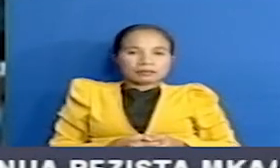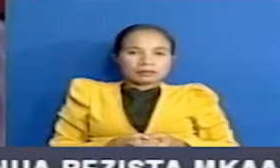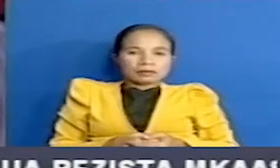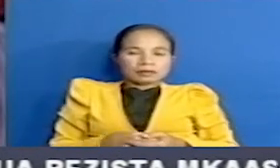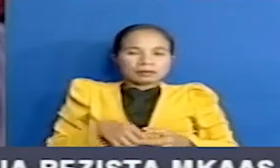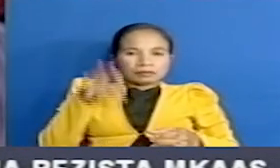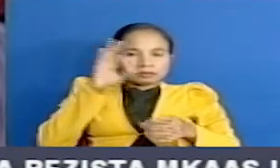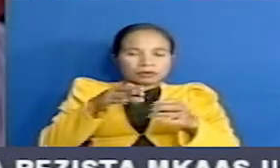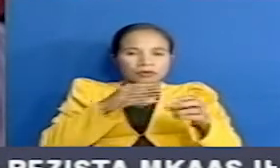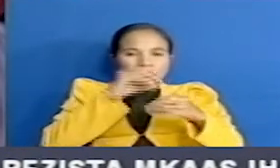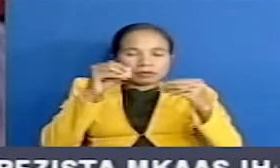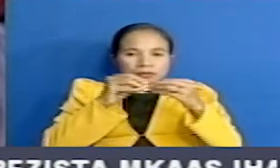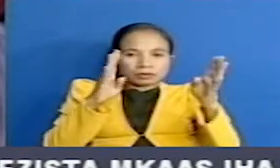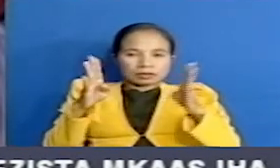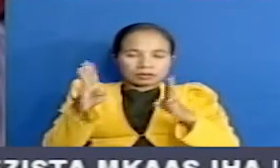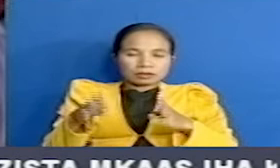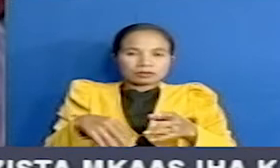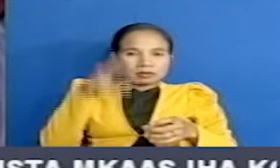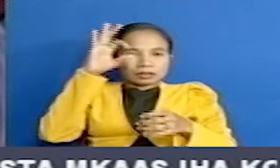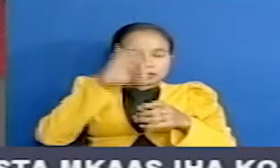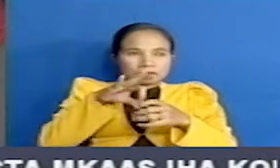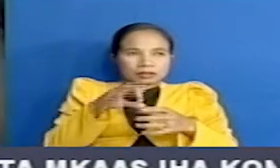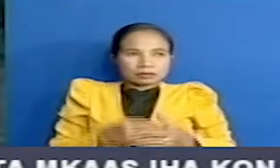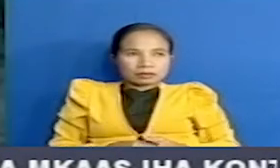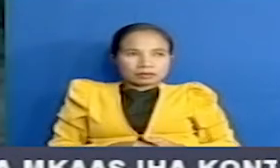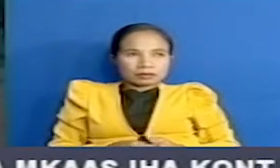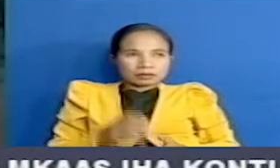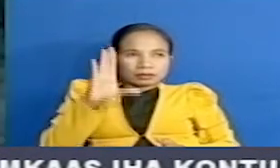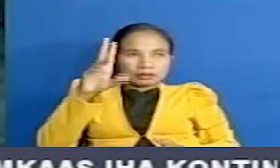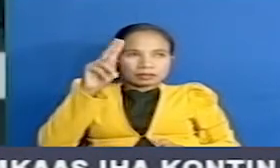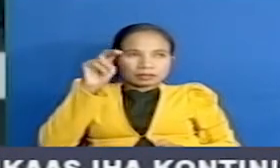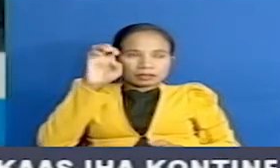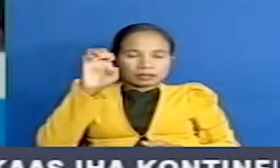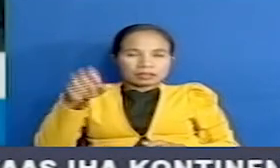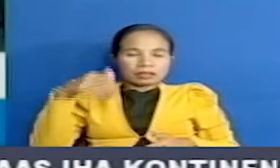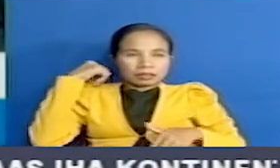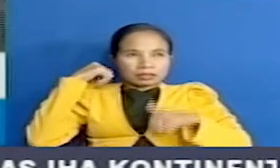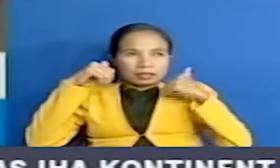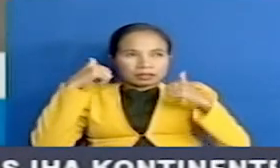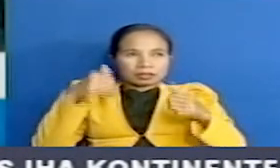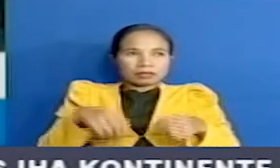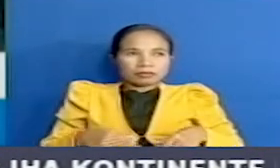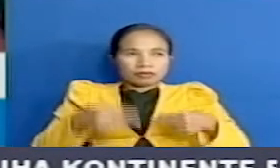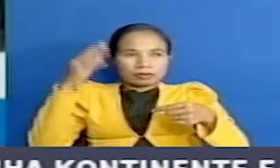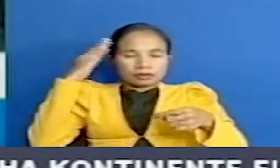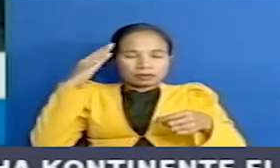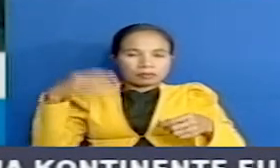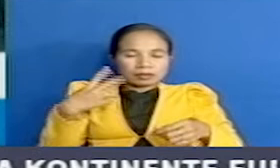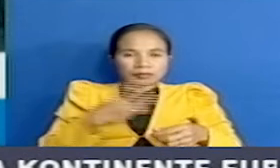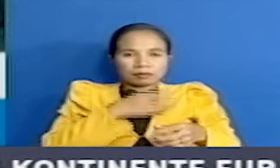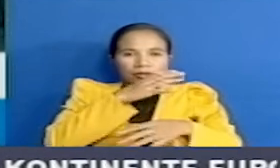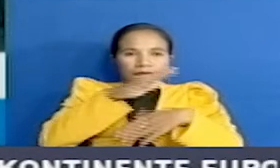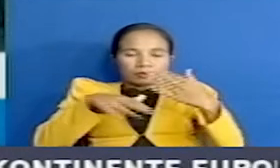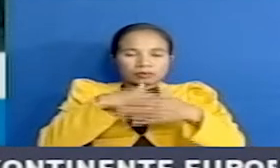com ba processo eleição. Ho sene ni atividade mai fo Hanoi ba